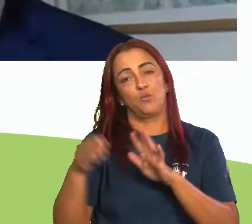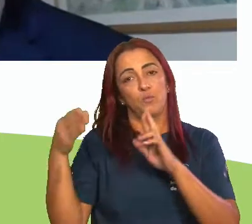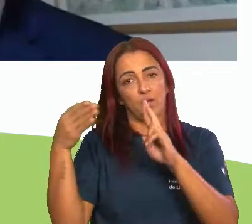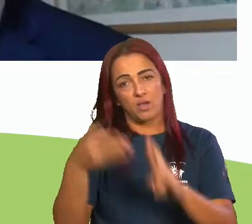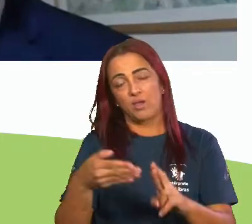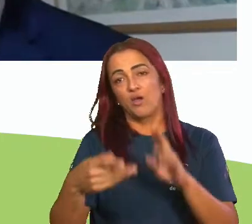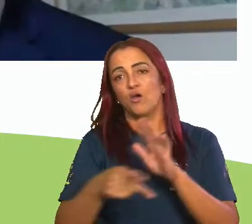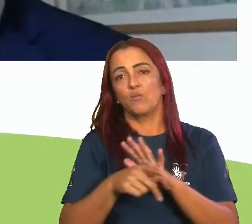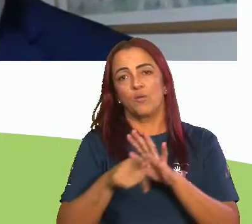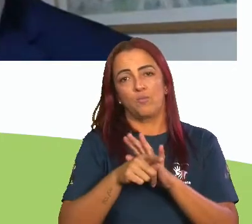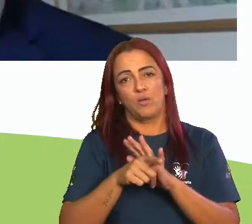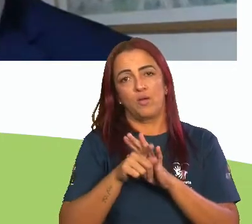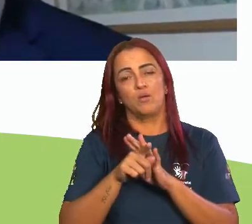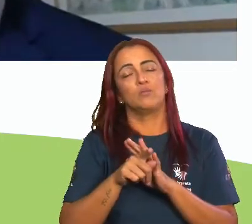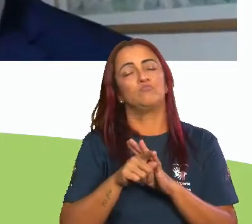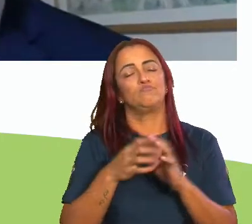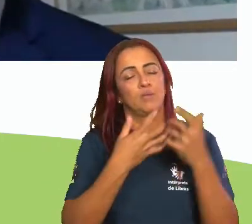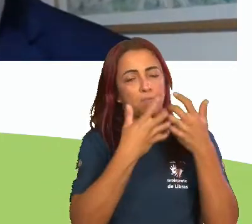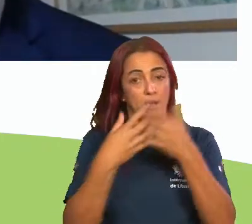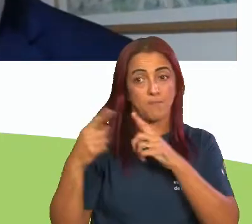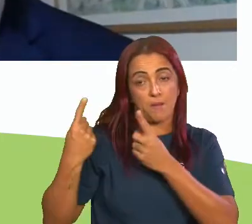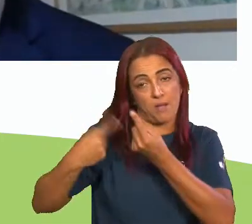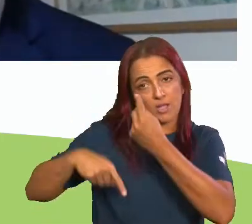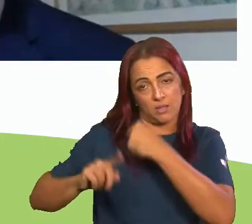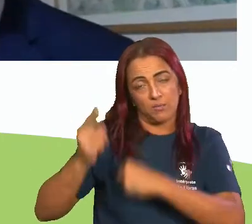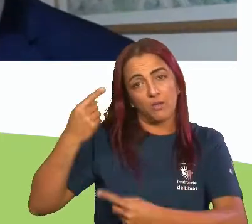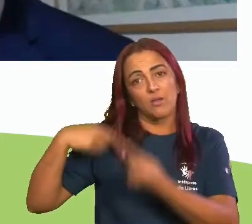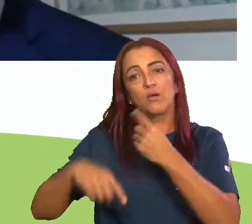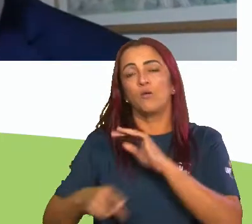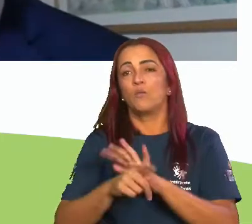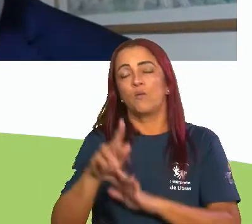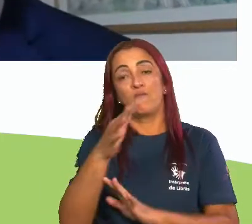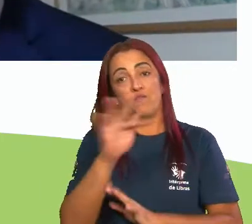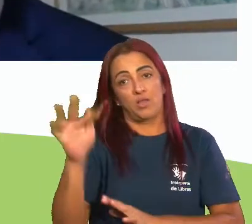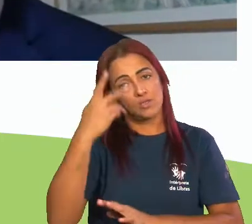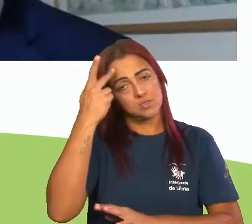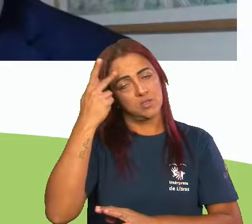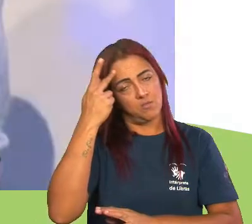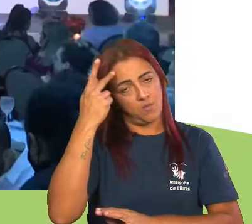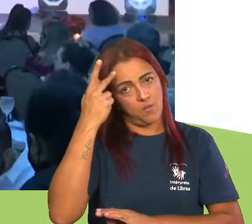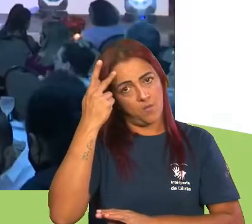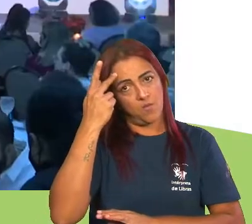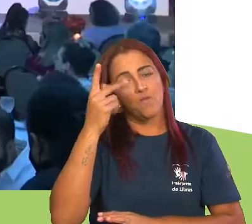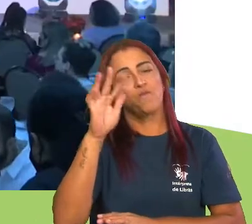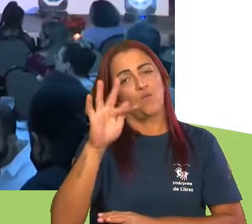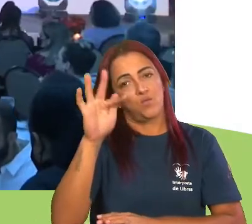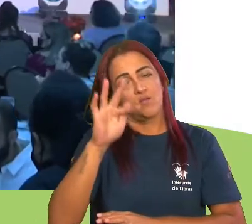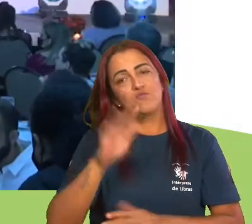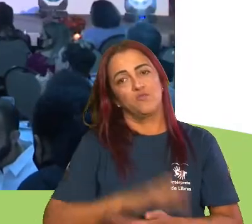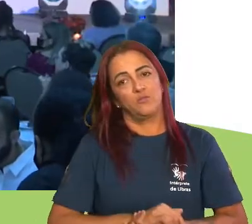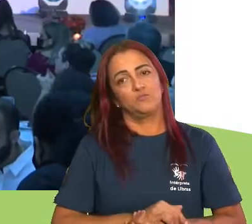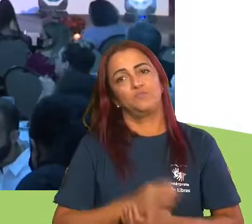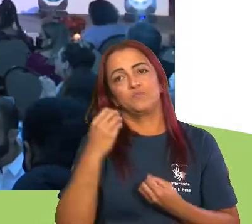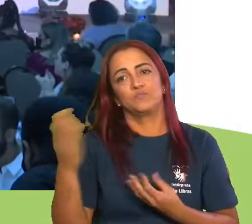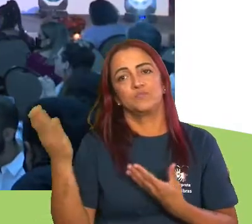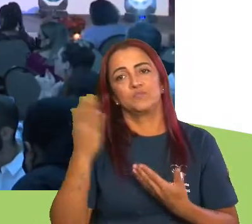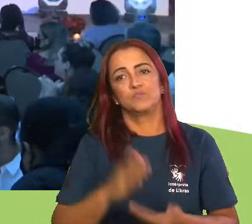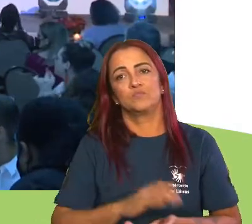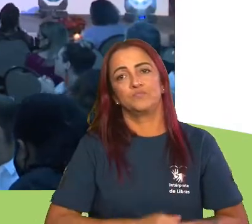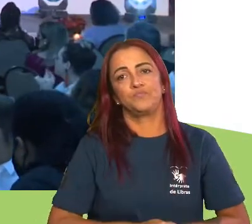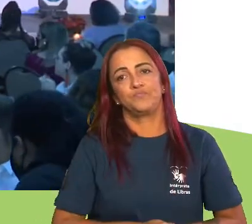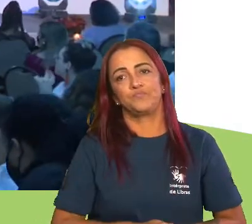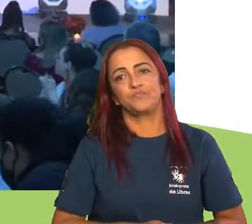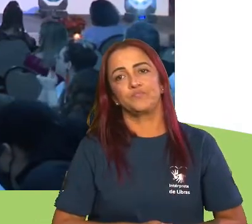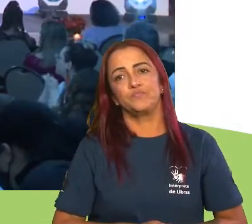Referência em Erros Inatos do Metabolismo da Universidade Federal de São Paulo. Seja muito bem-vinda. Por favor, dona Gildete, seu Luiz, para